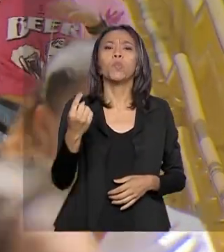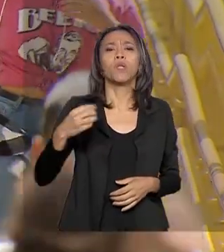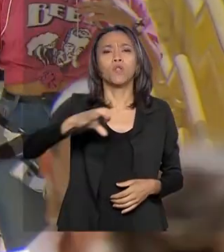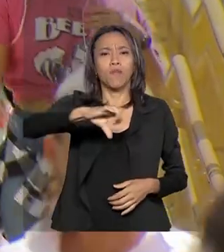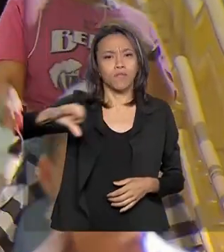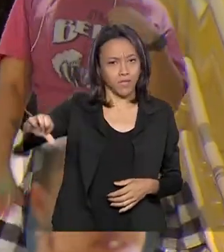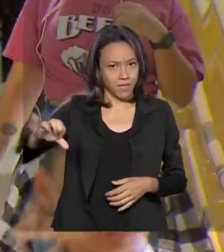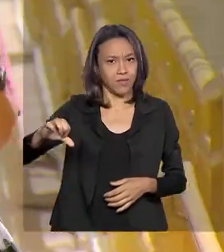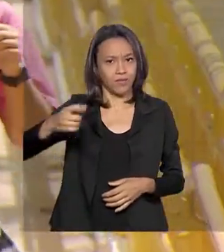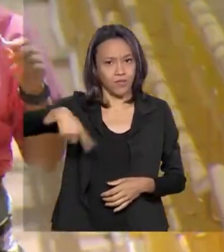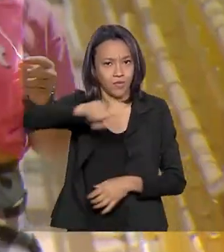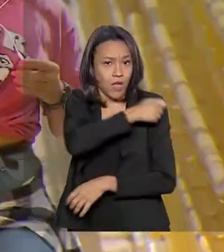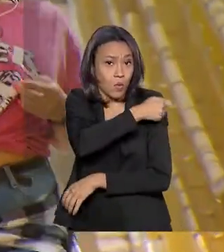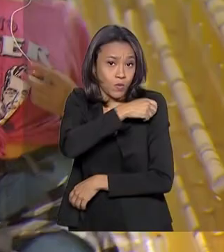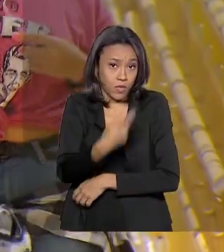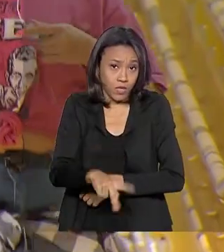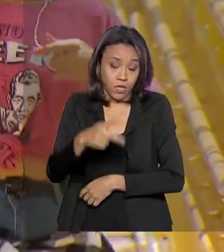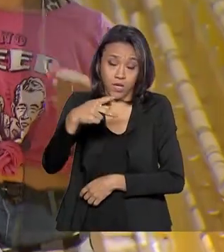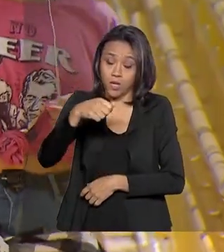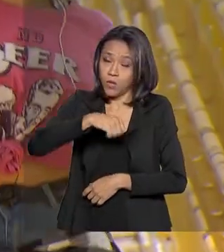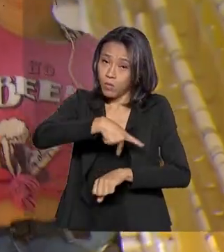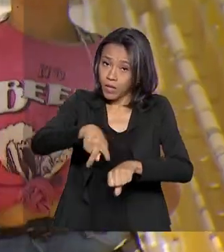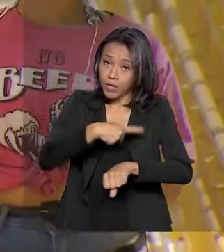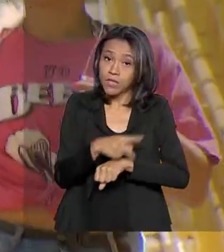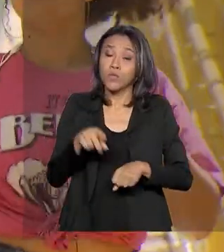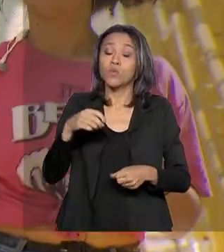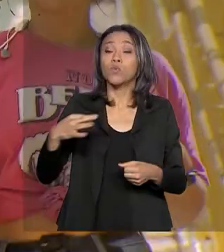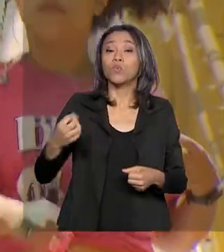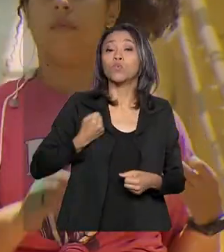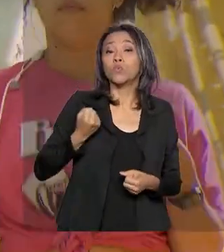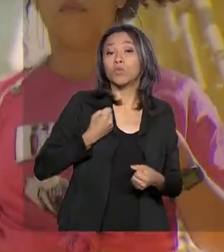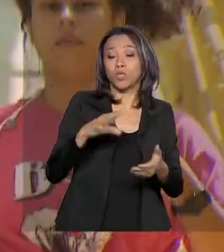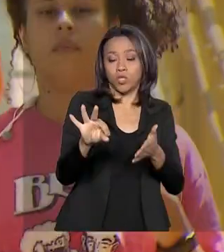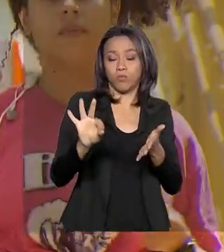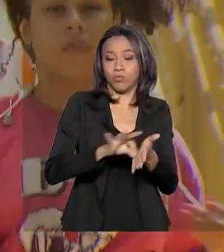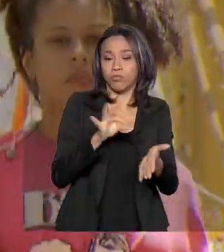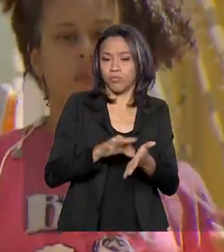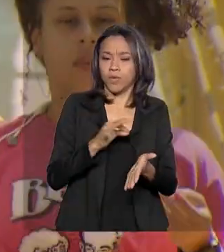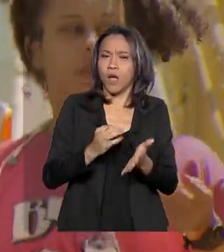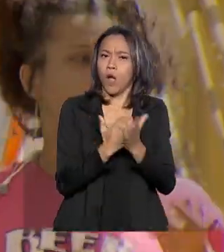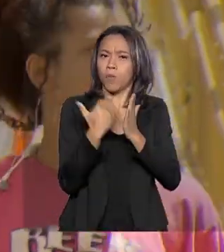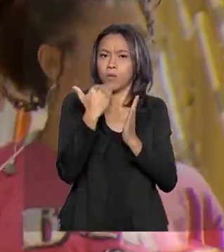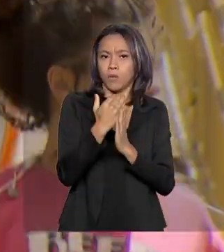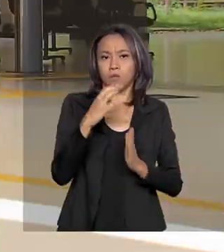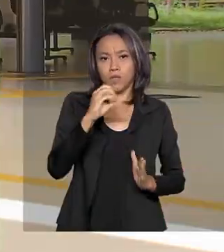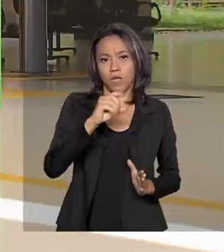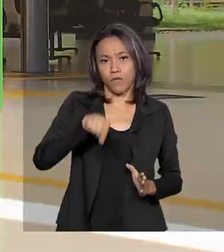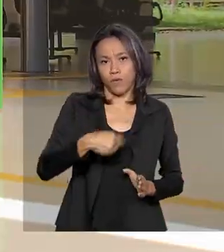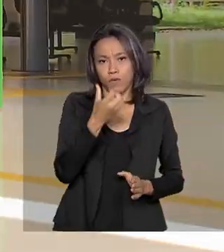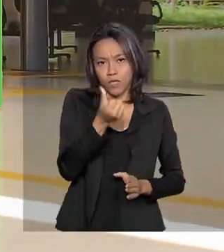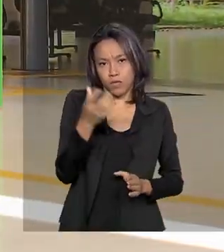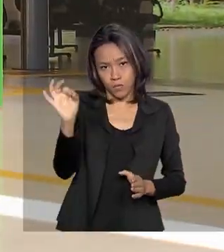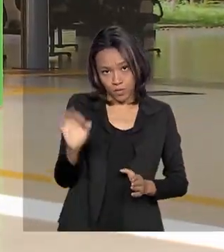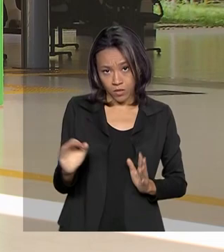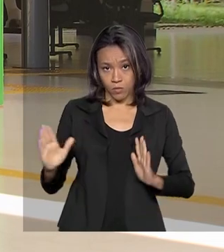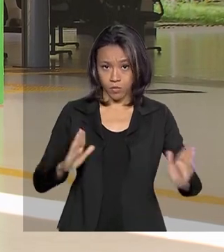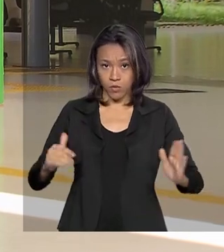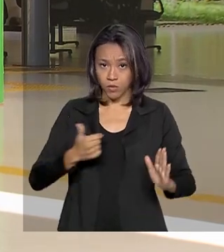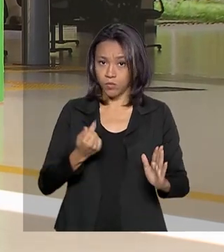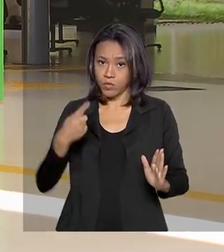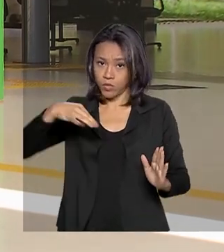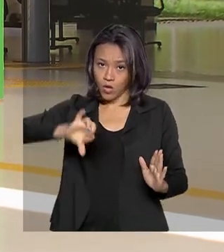profissional no país. O número de matrículas na modalidade aumentou 0,6% em 2019